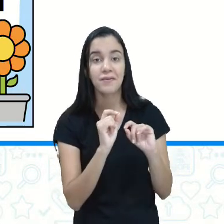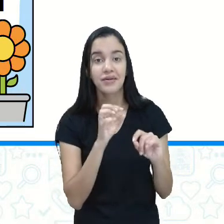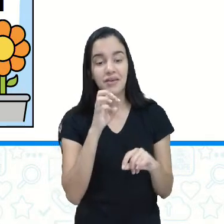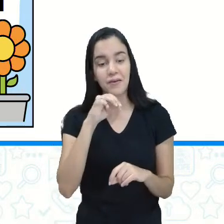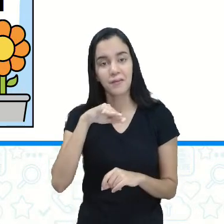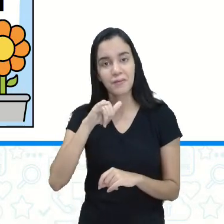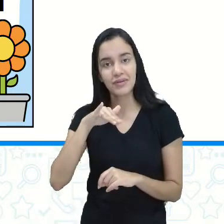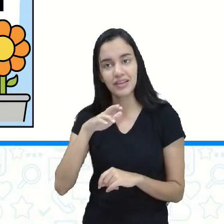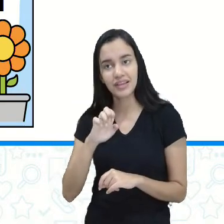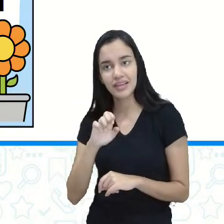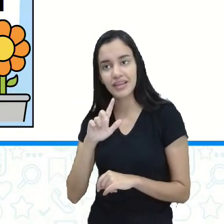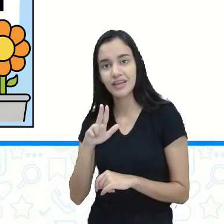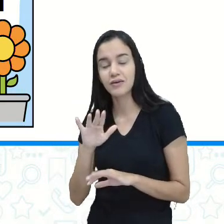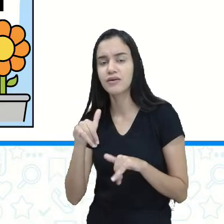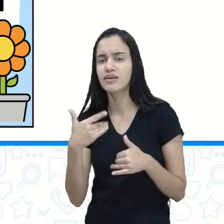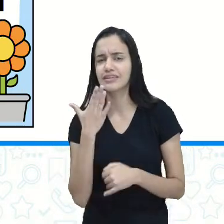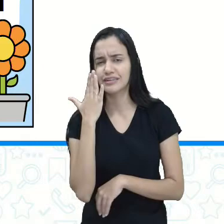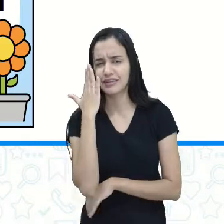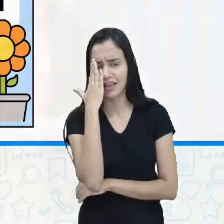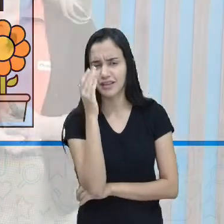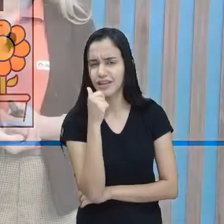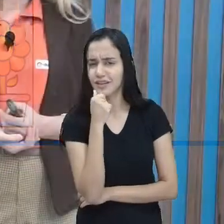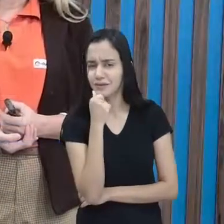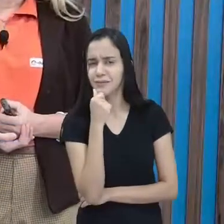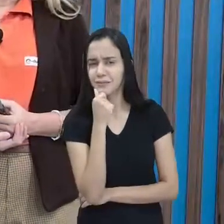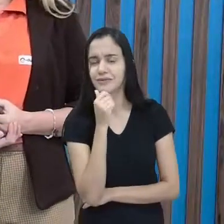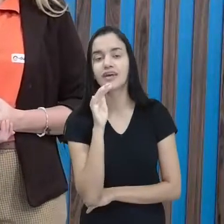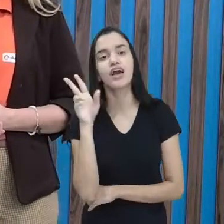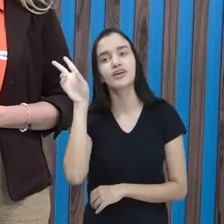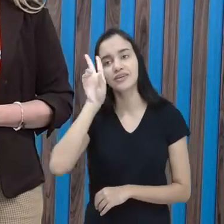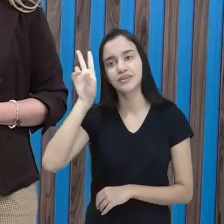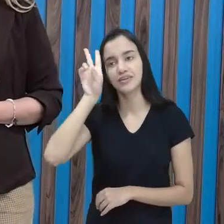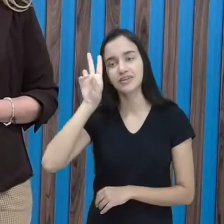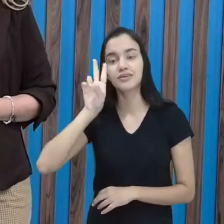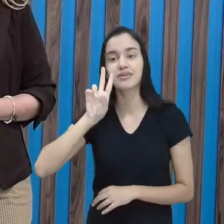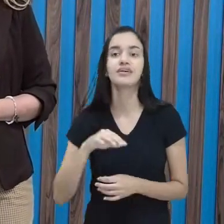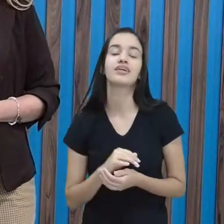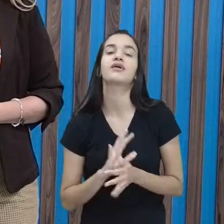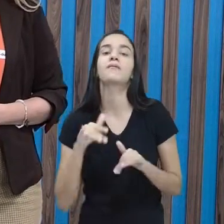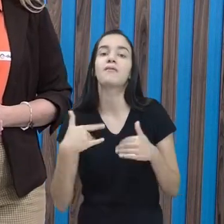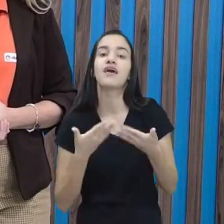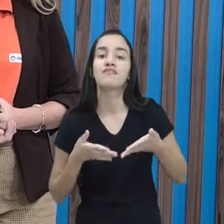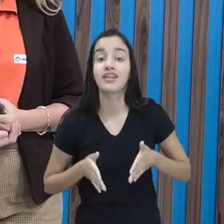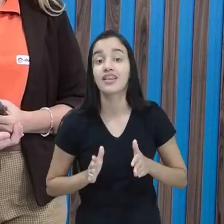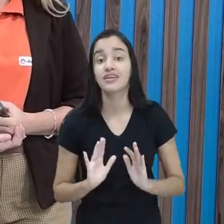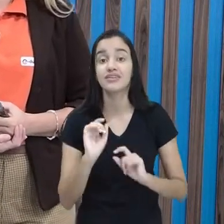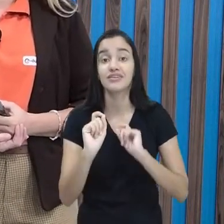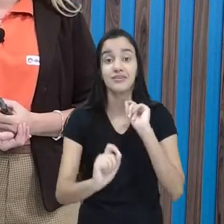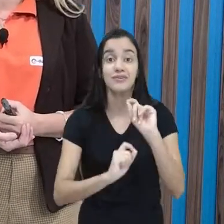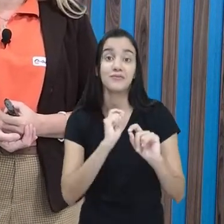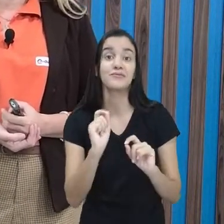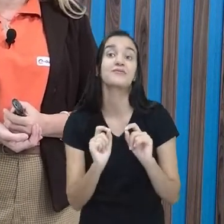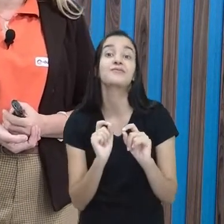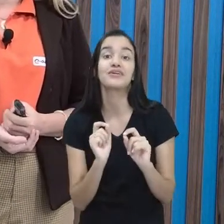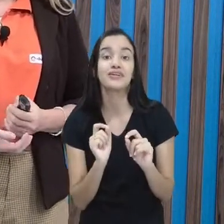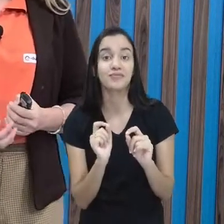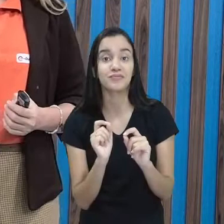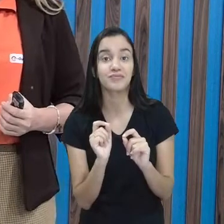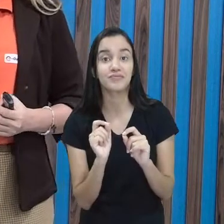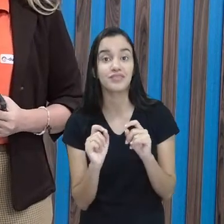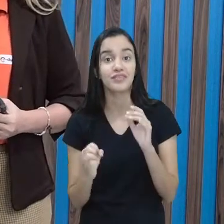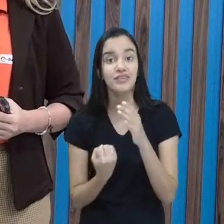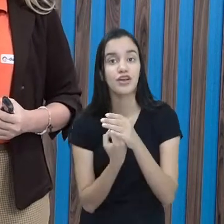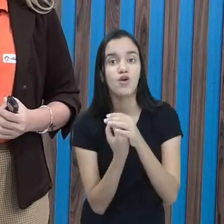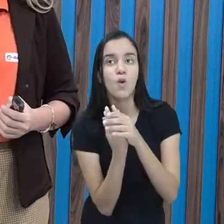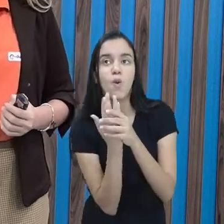eu. Entenderam a historinha? Essa historinha estava nascendo o quê? Um girassol. E aí